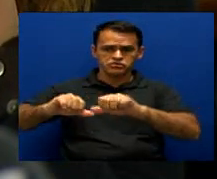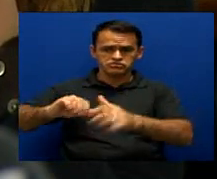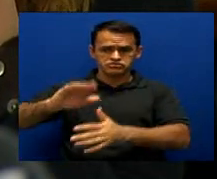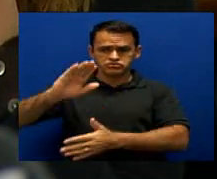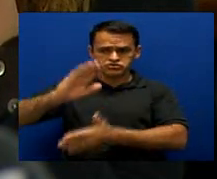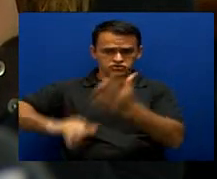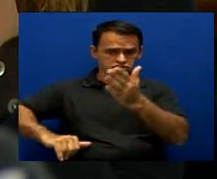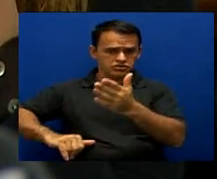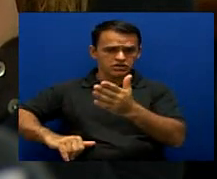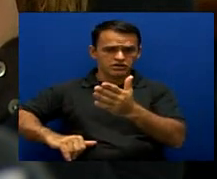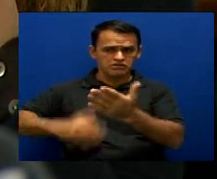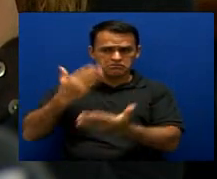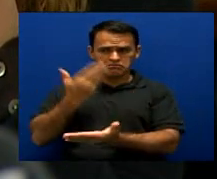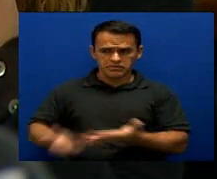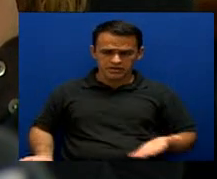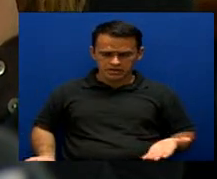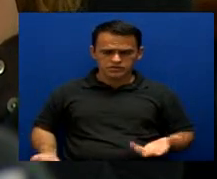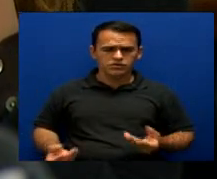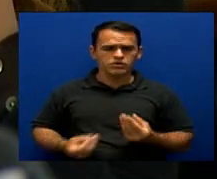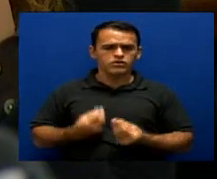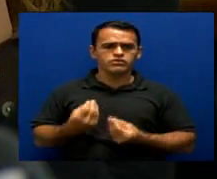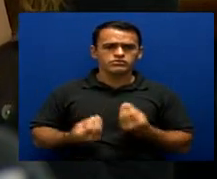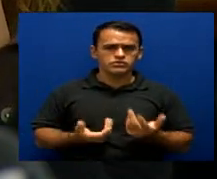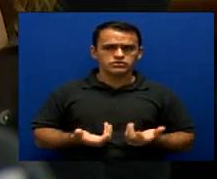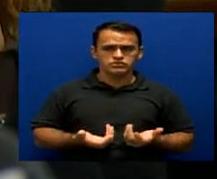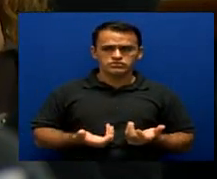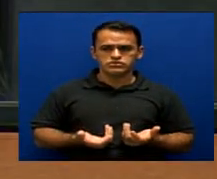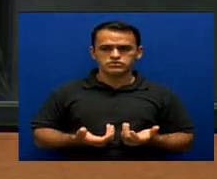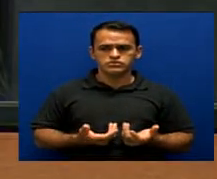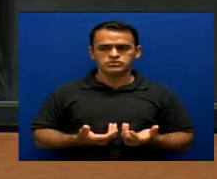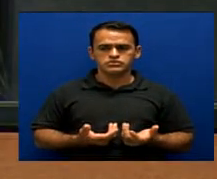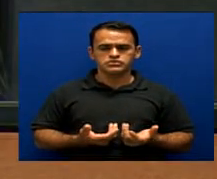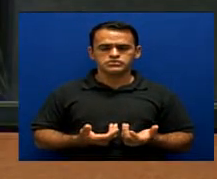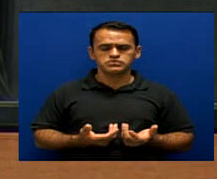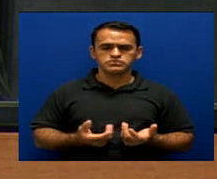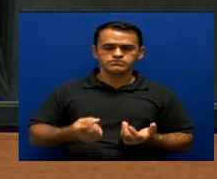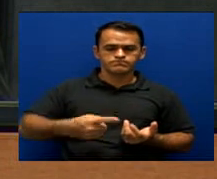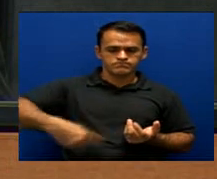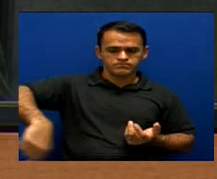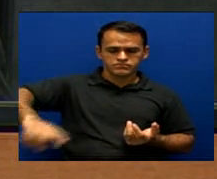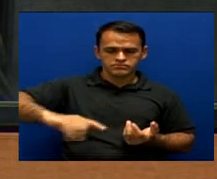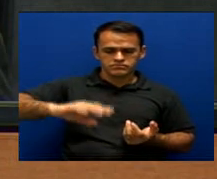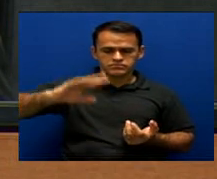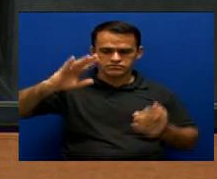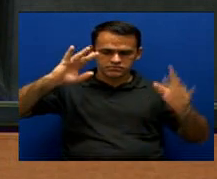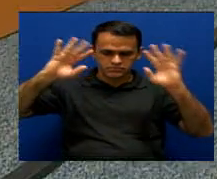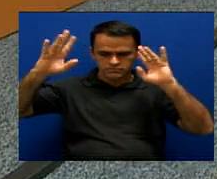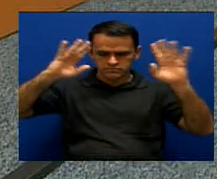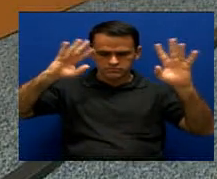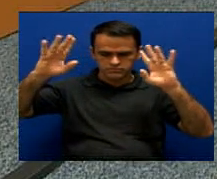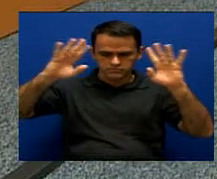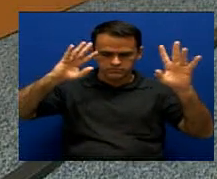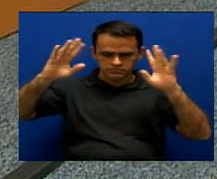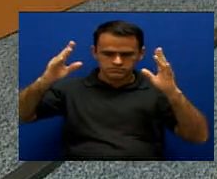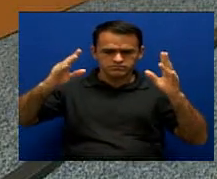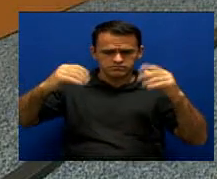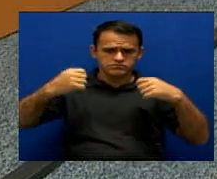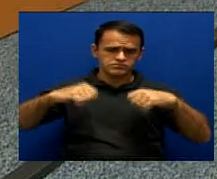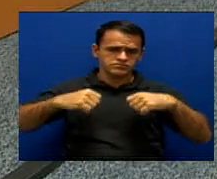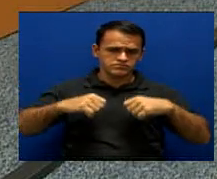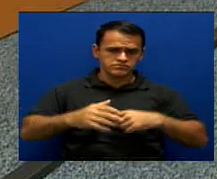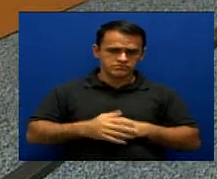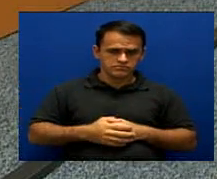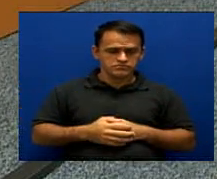trabalho olha nós temos que pensar a saúde e precisamos defender